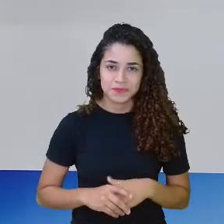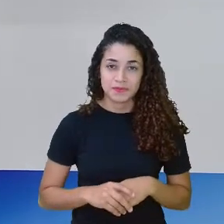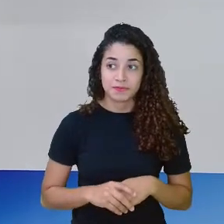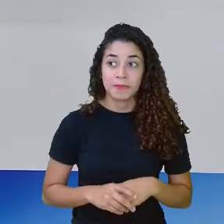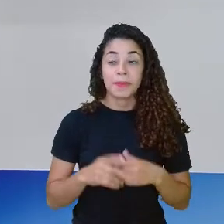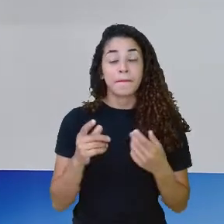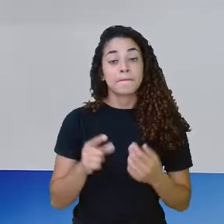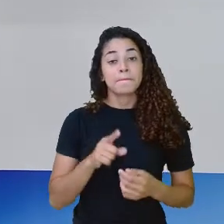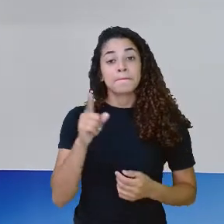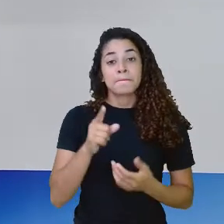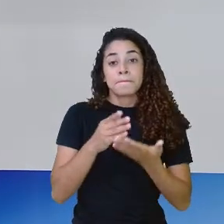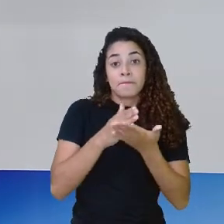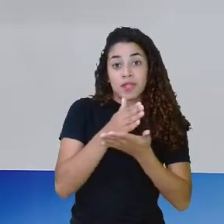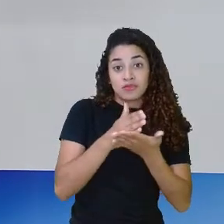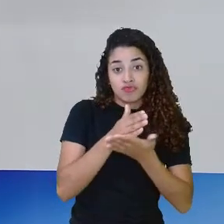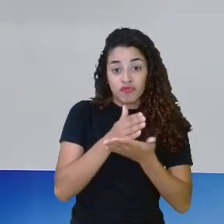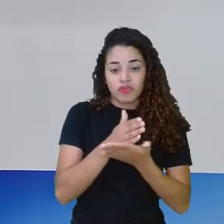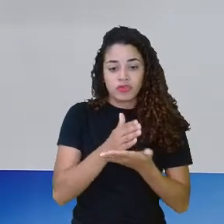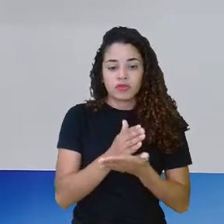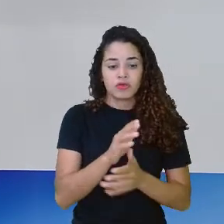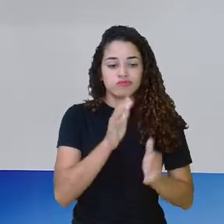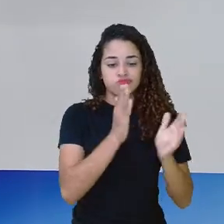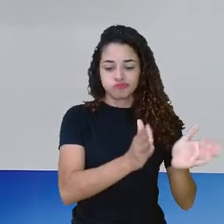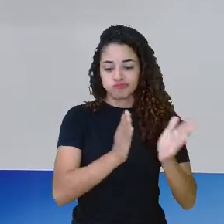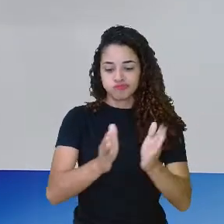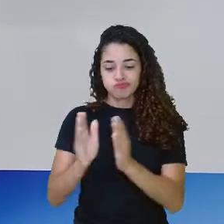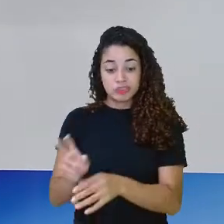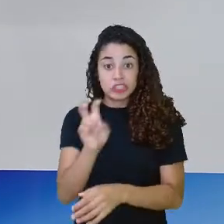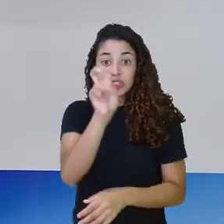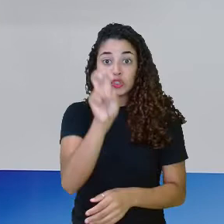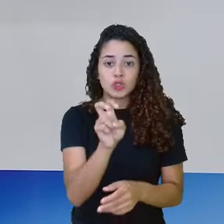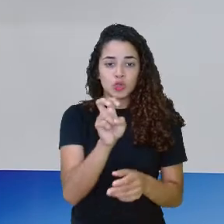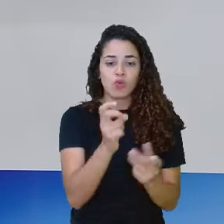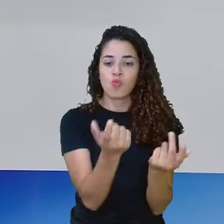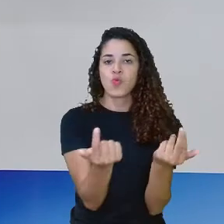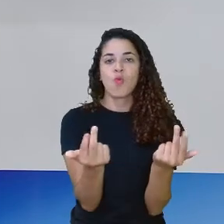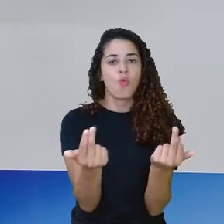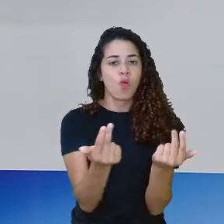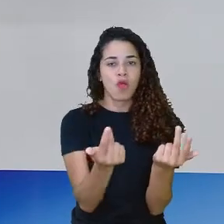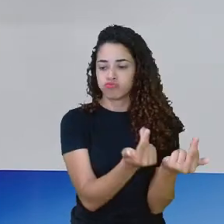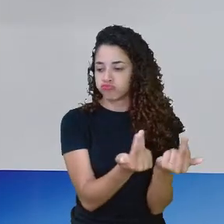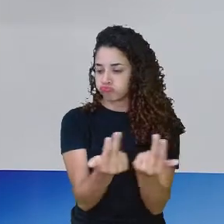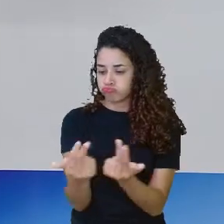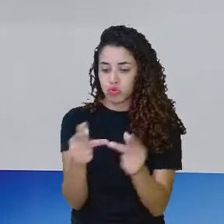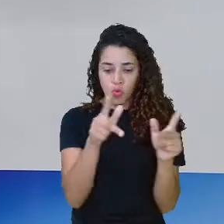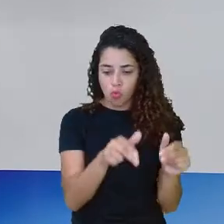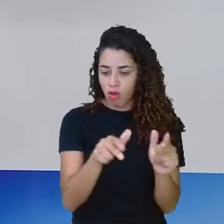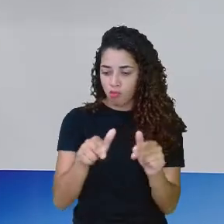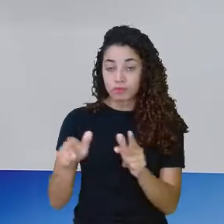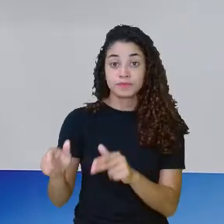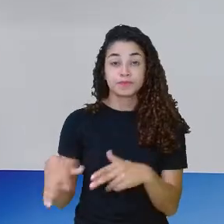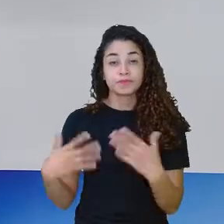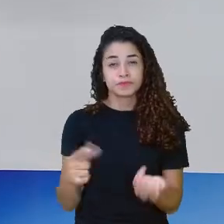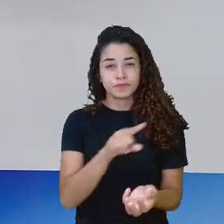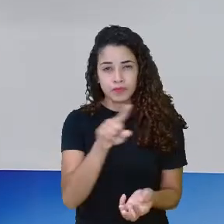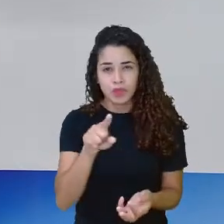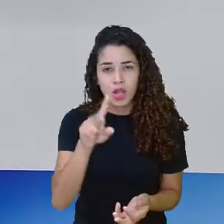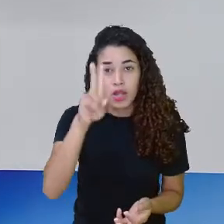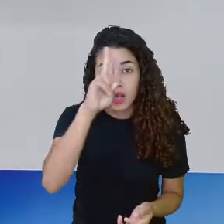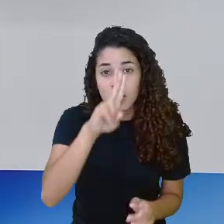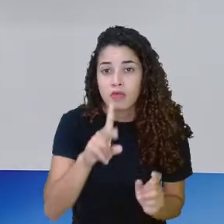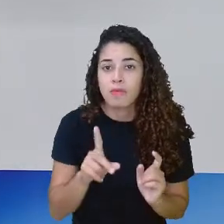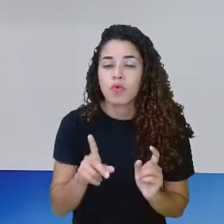ela está dividida em 5 partes iguais. E aí vocês lembram que